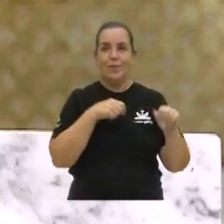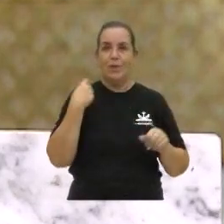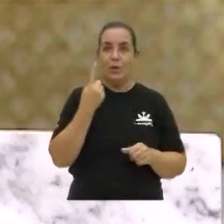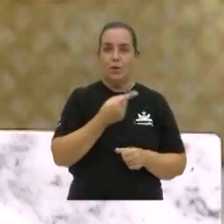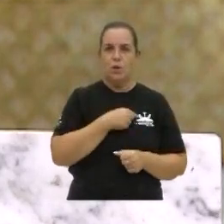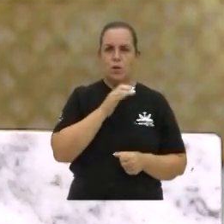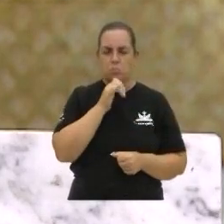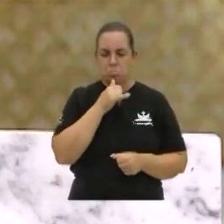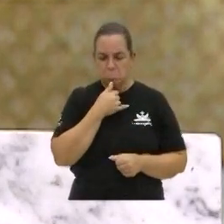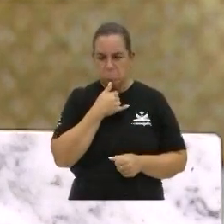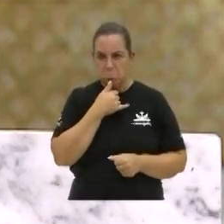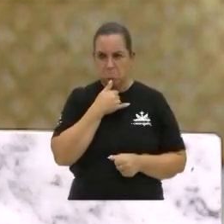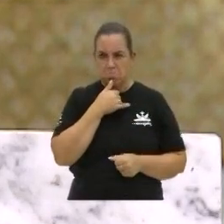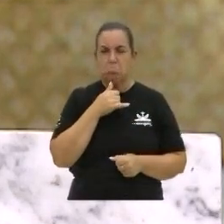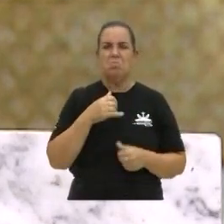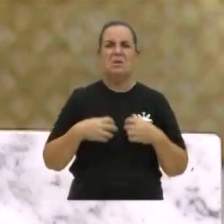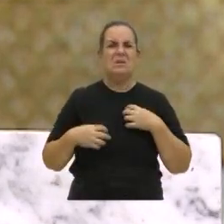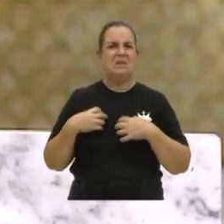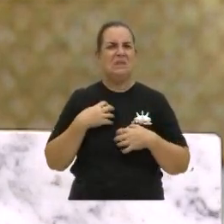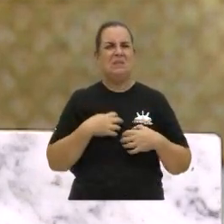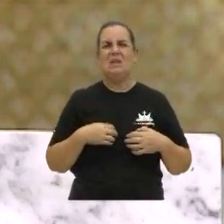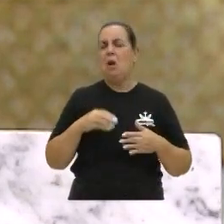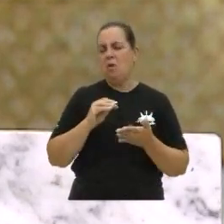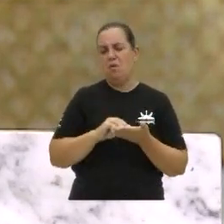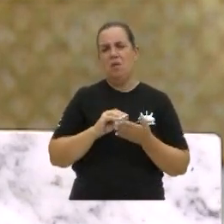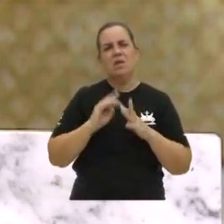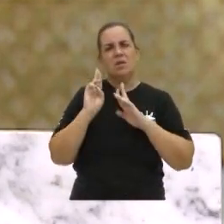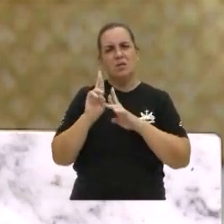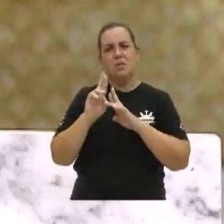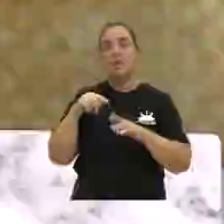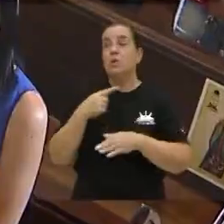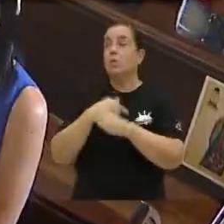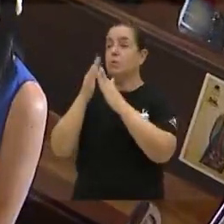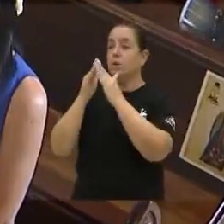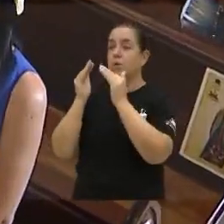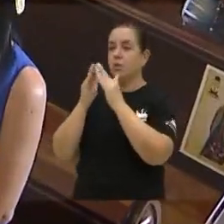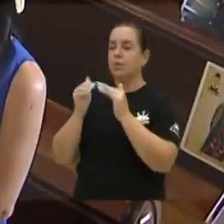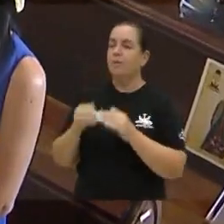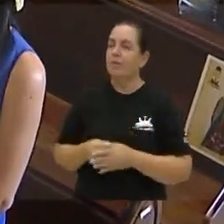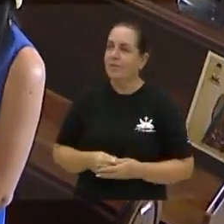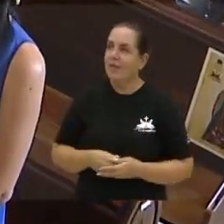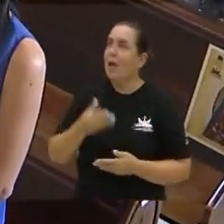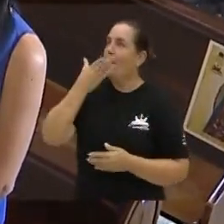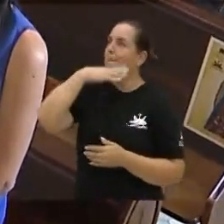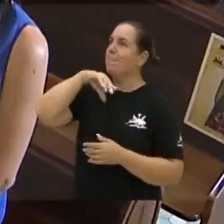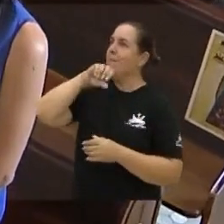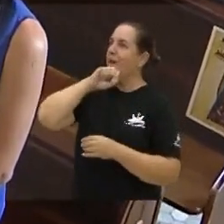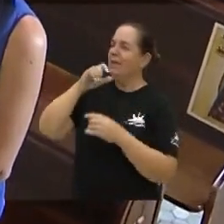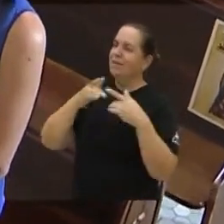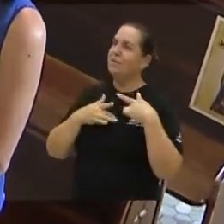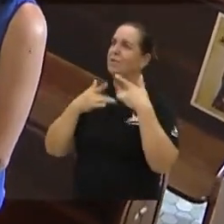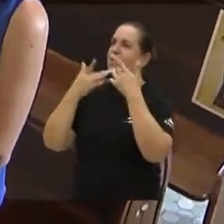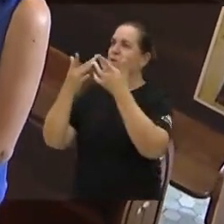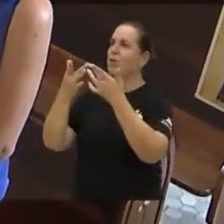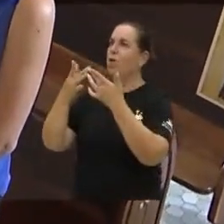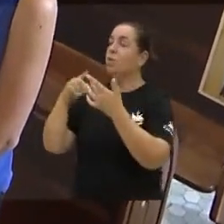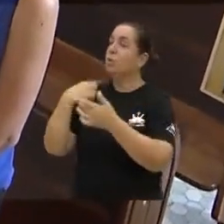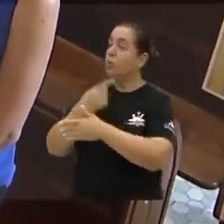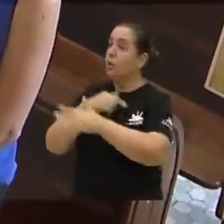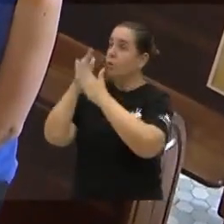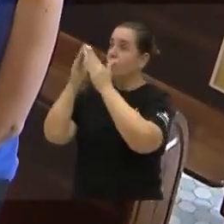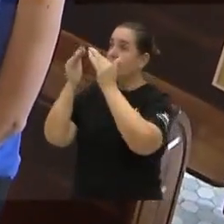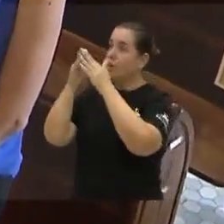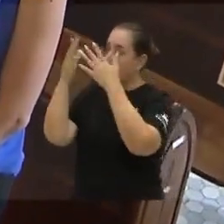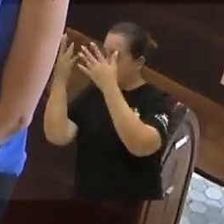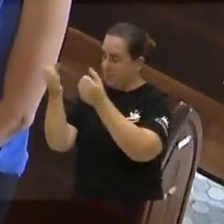nossas tristezas e desesperanças. Nós vos pedimos. Pai das misericórdias, atendei